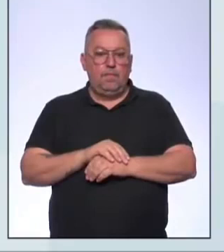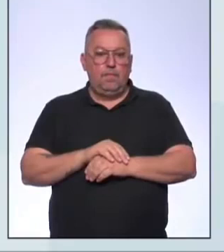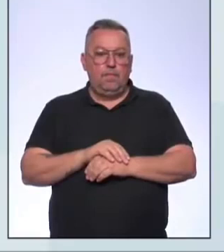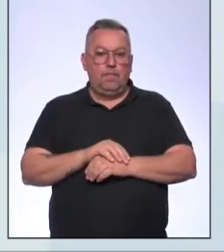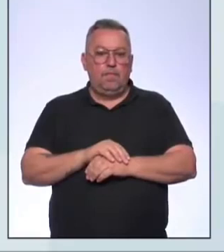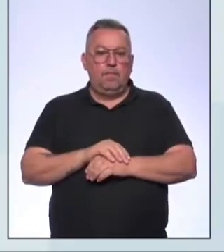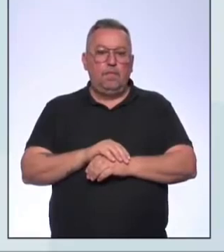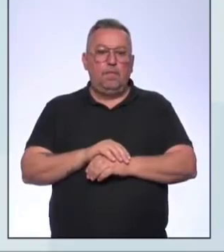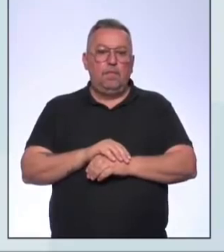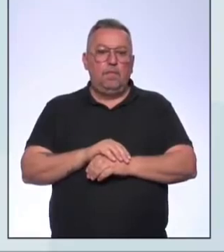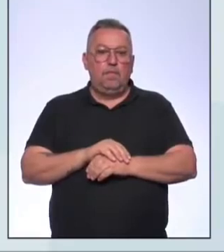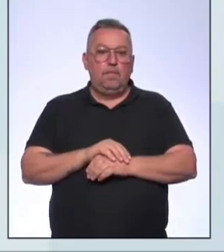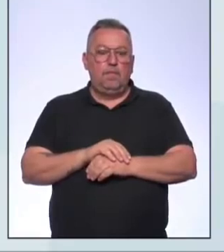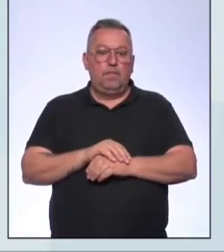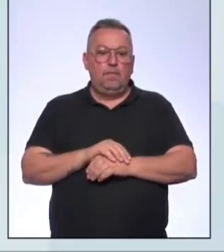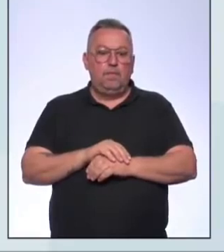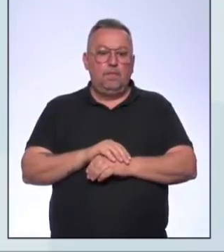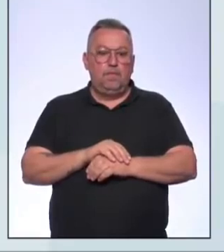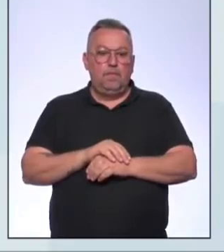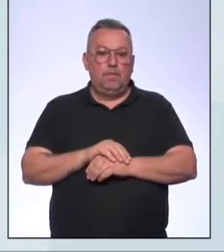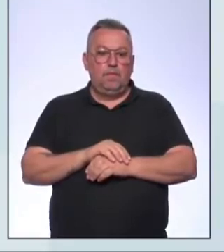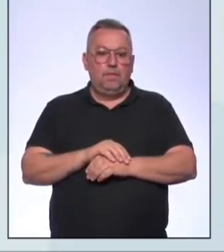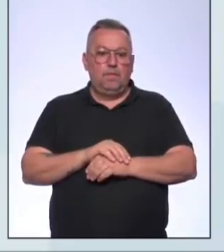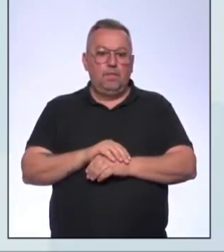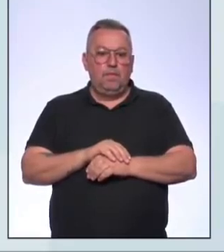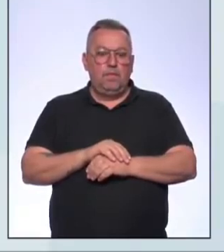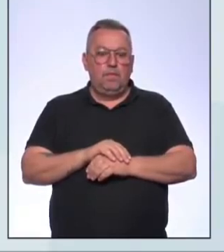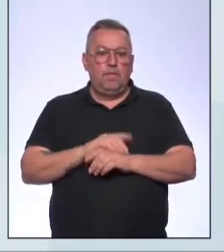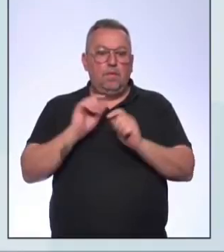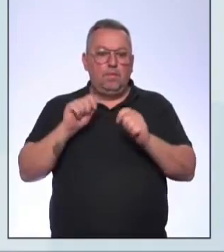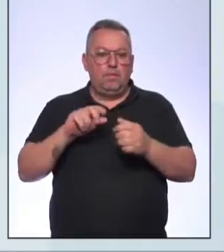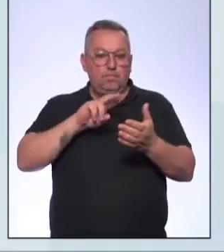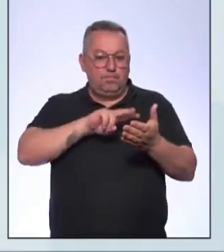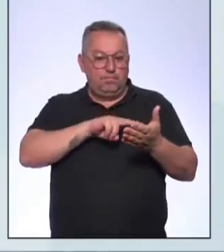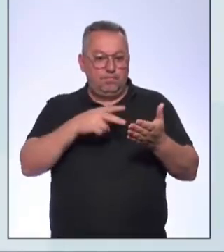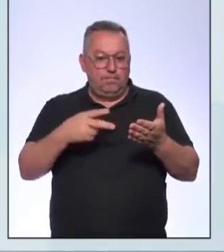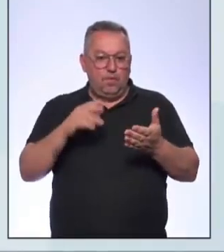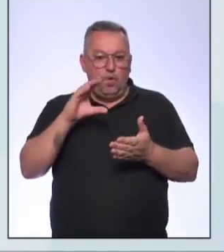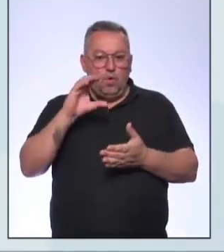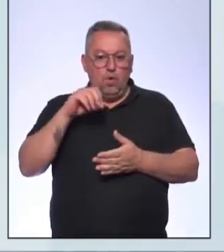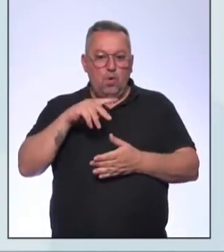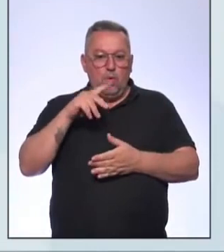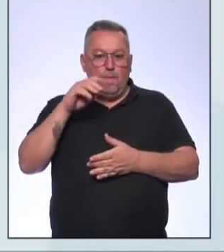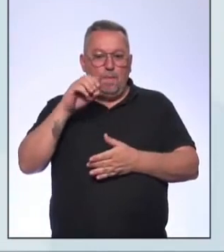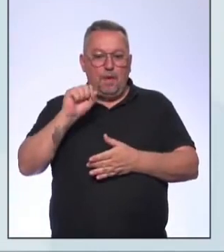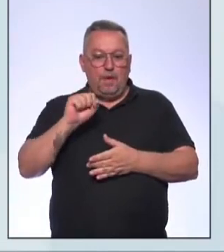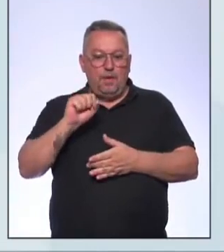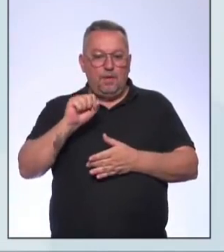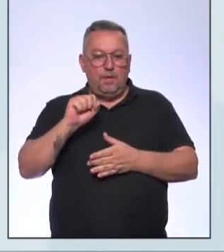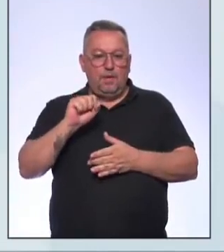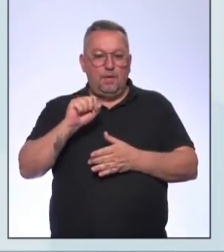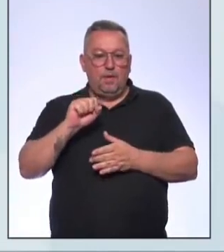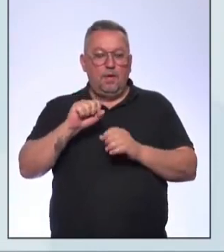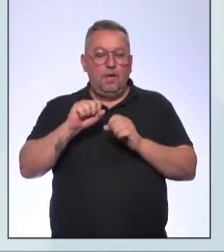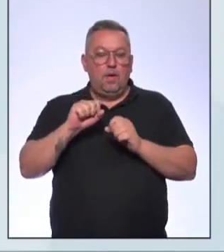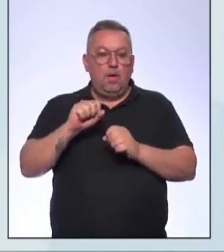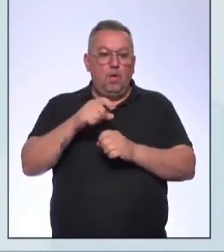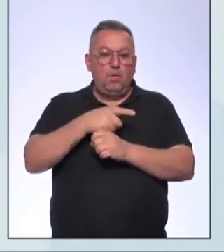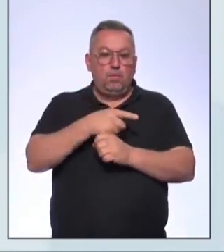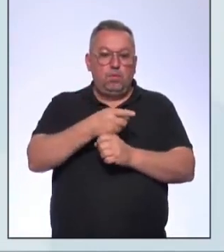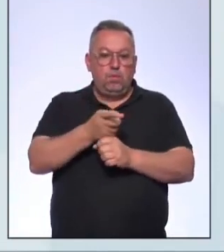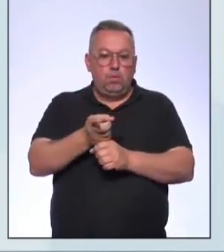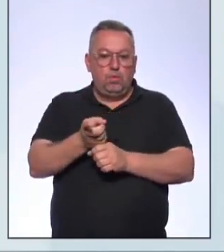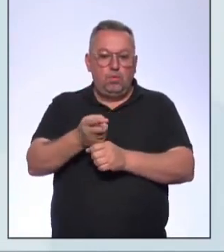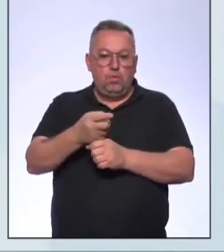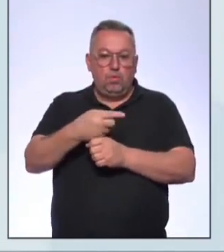south, west, east and others. Então, a gente pode traduzir o compass aí como, você pode traduzir como bússola, né? Ou a